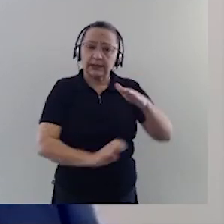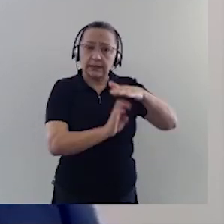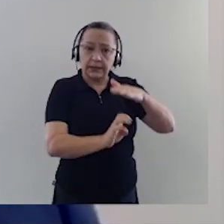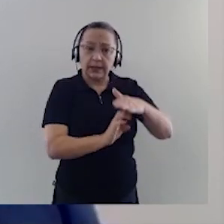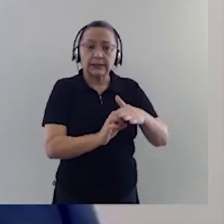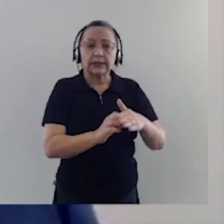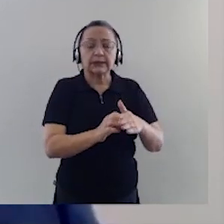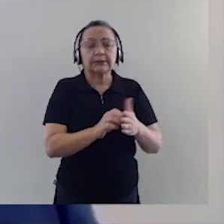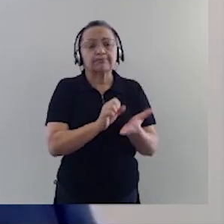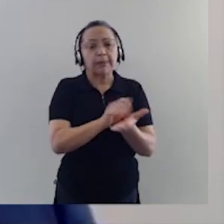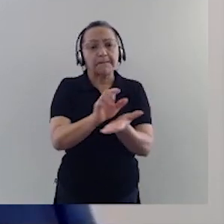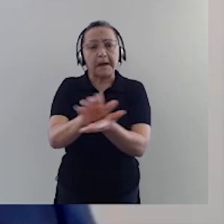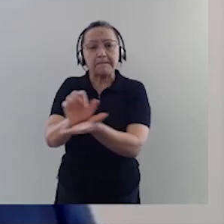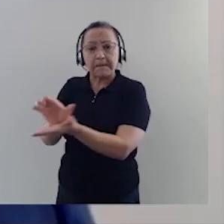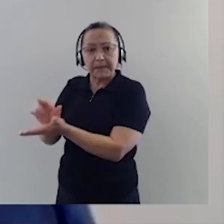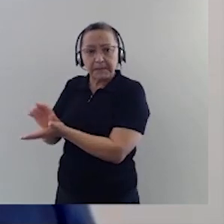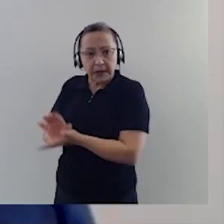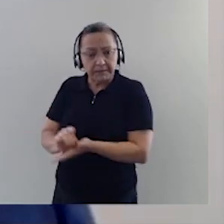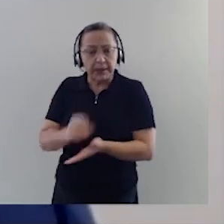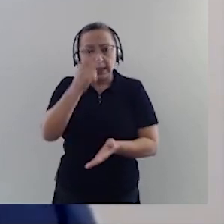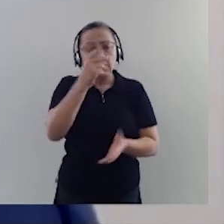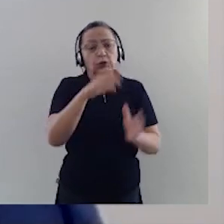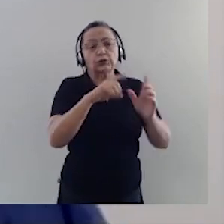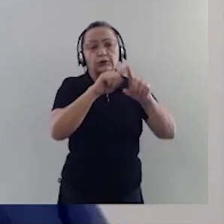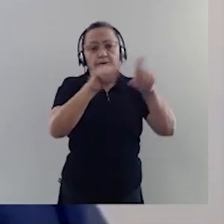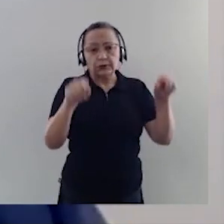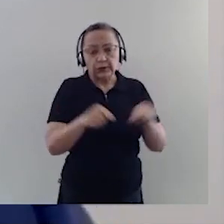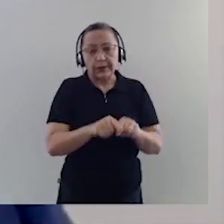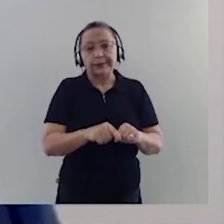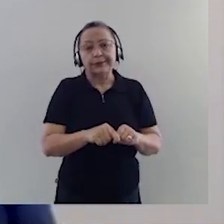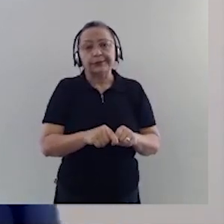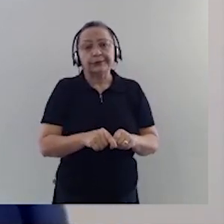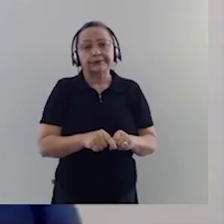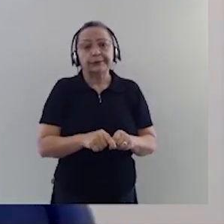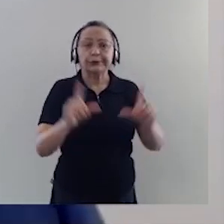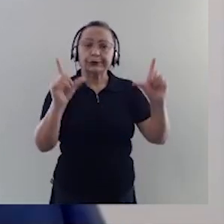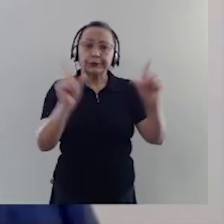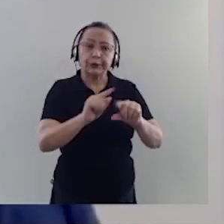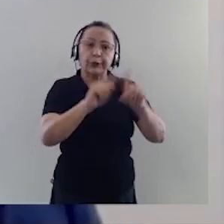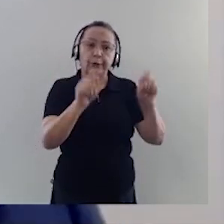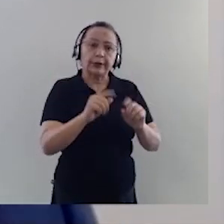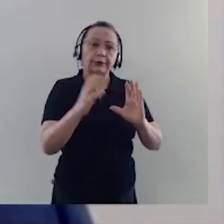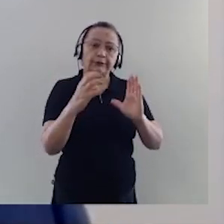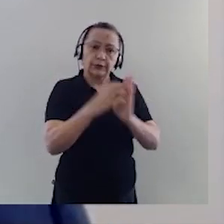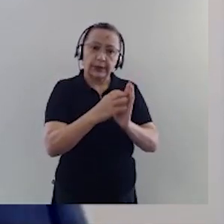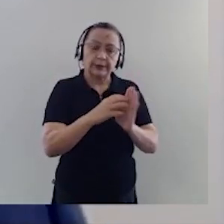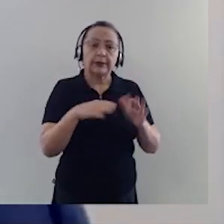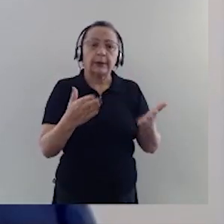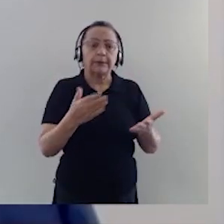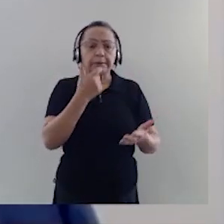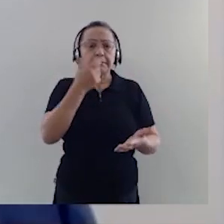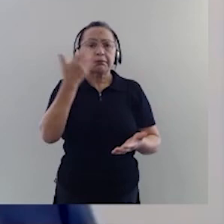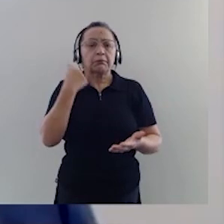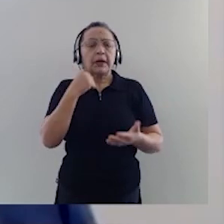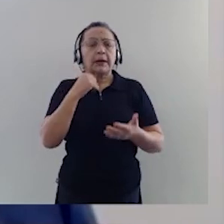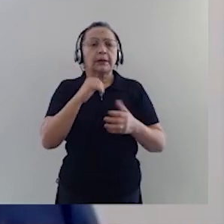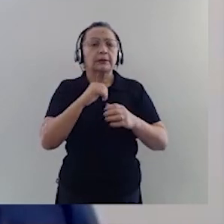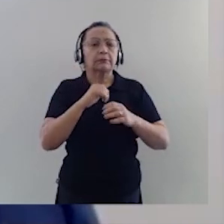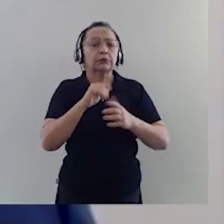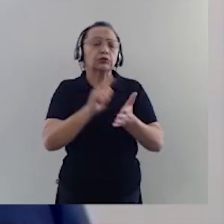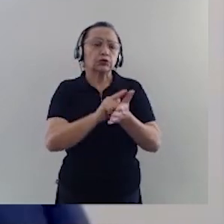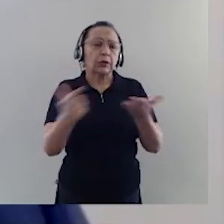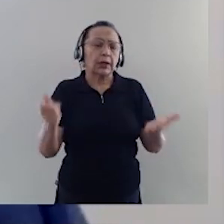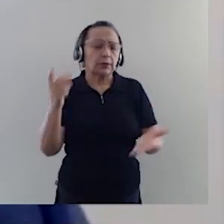pessoal e reduziu os seus quadros. Uma recente matéria na Folha de São Paulo, já nessa